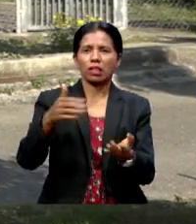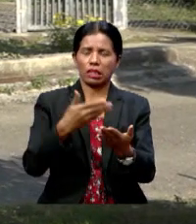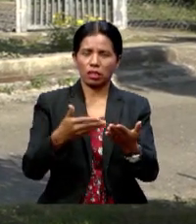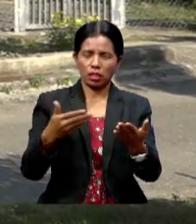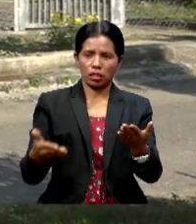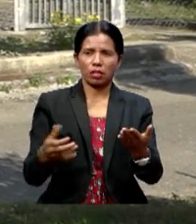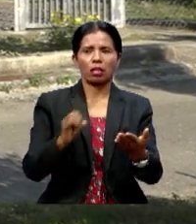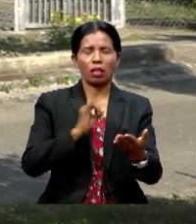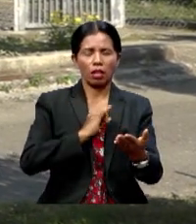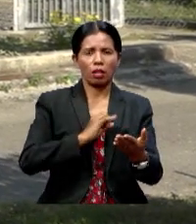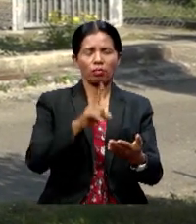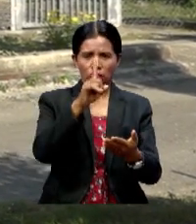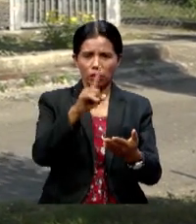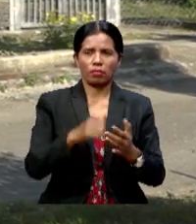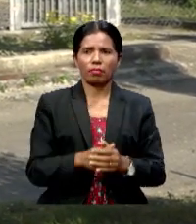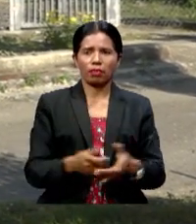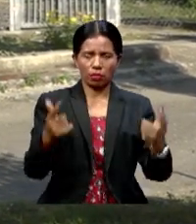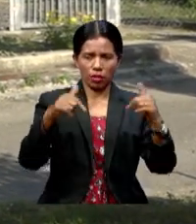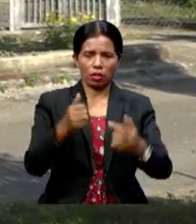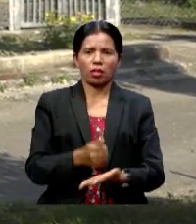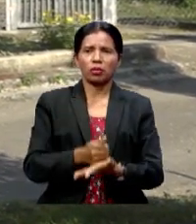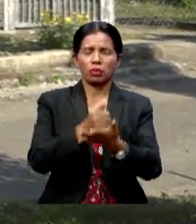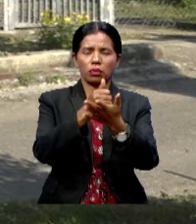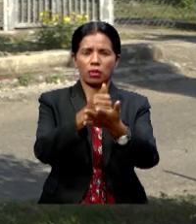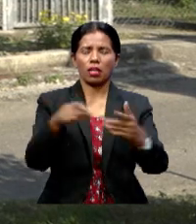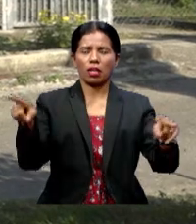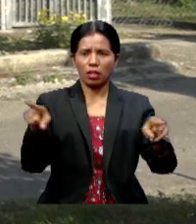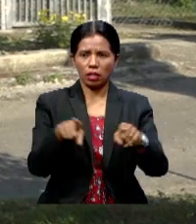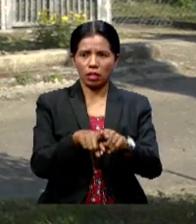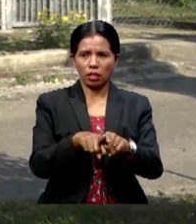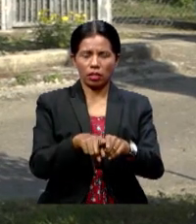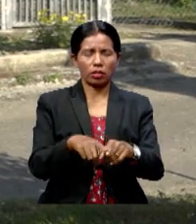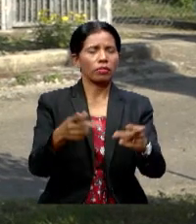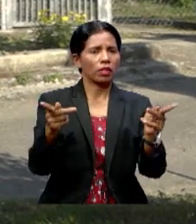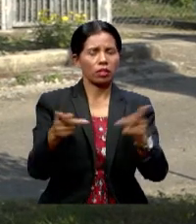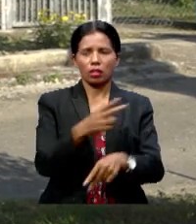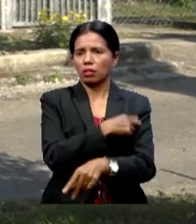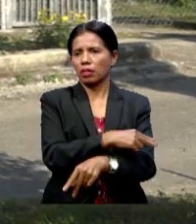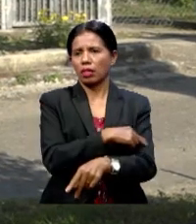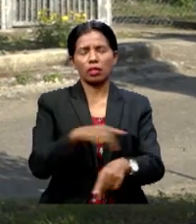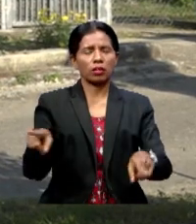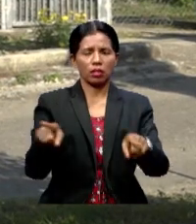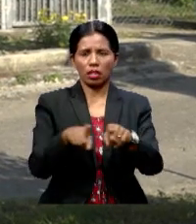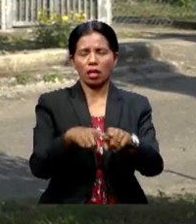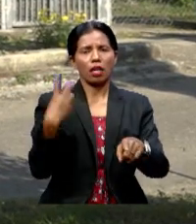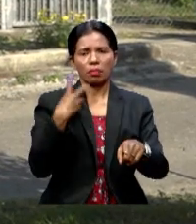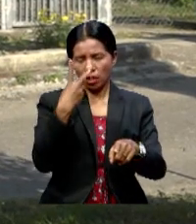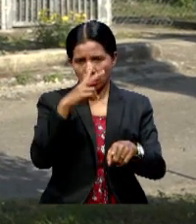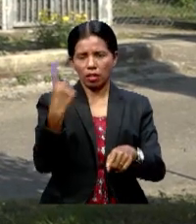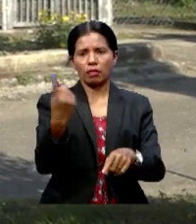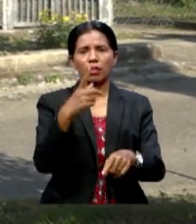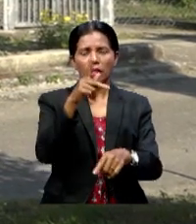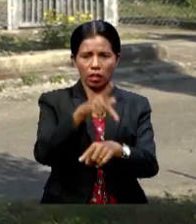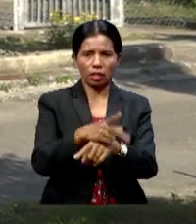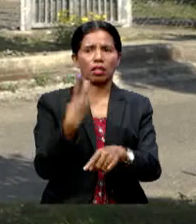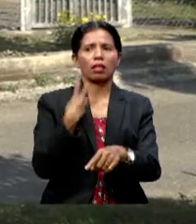romi há um mês acredit nem bem mais ane atendimento anessa e a centro ser se lugar hospital ser se lugar me controla na fatin calan se